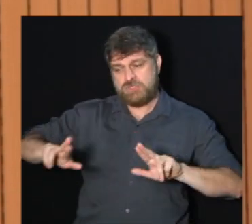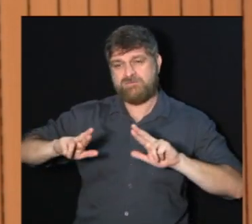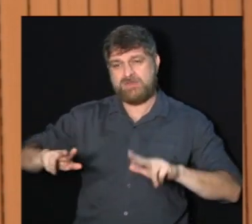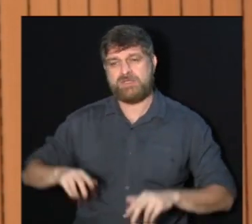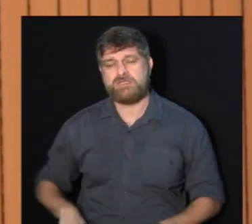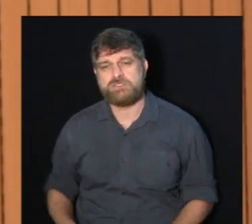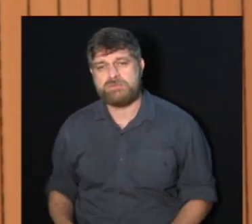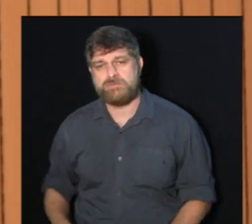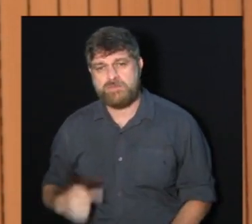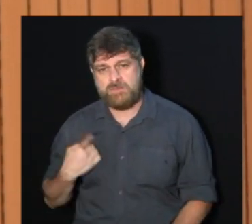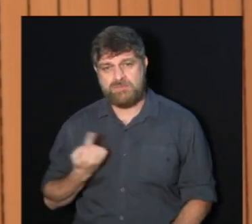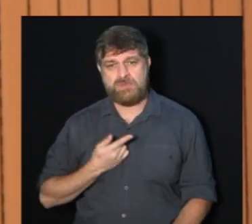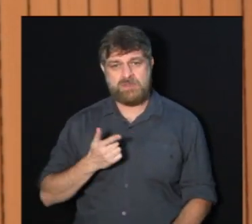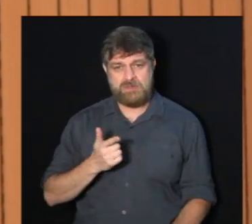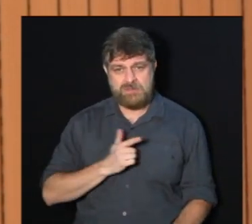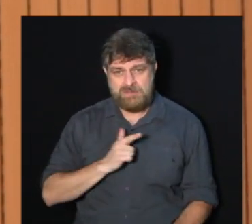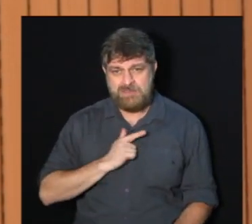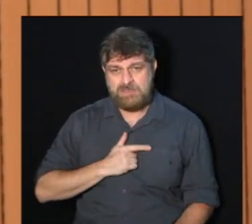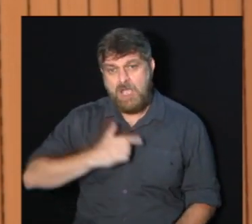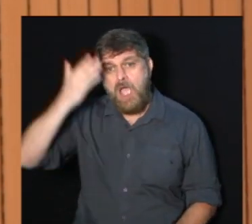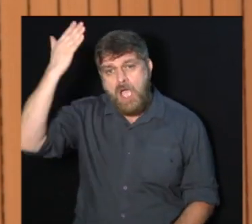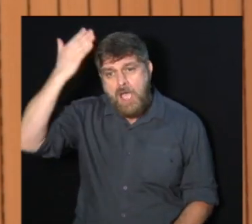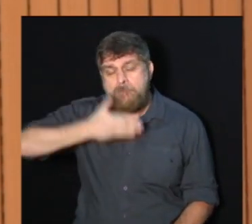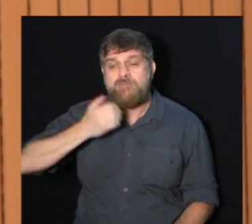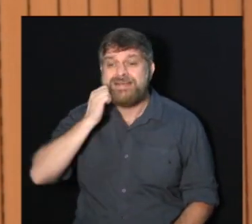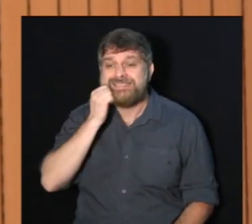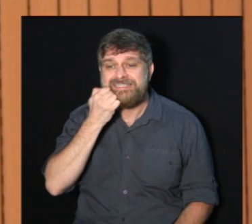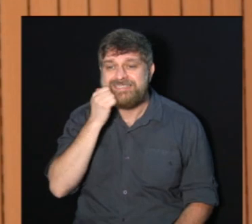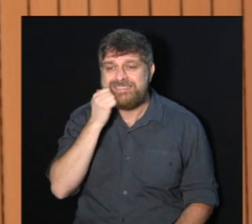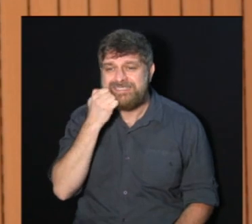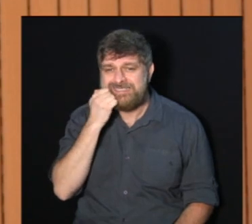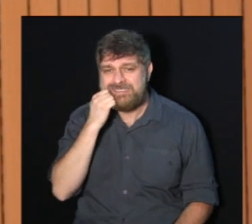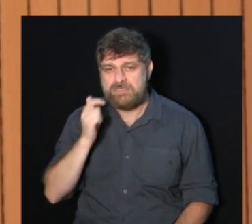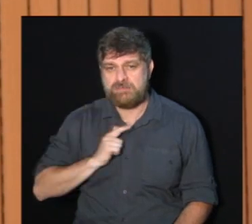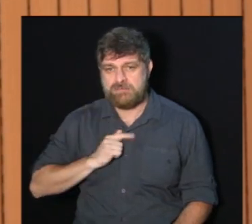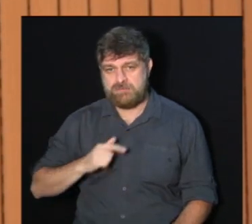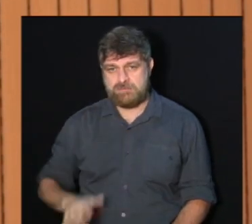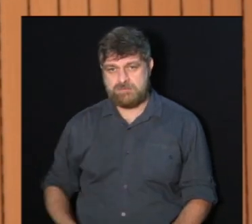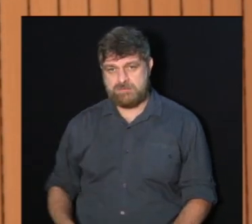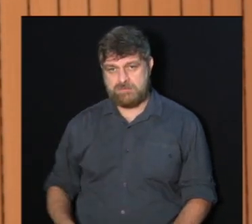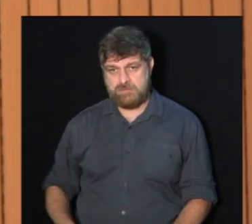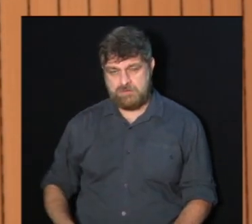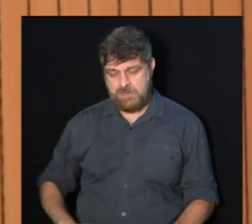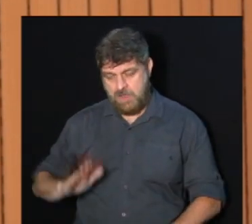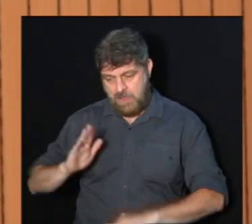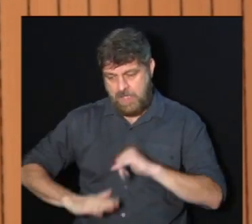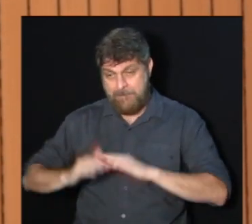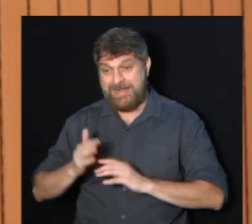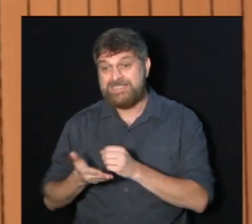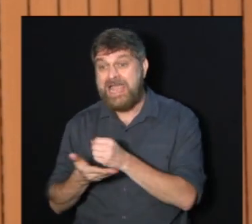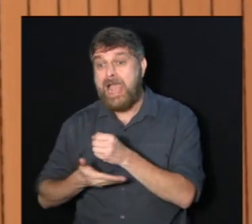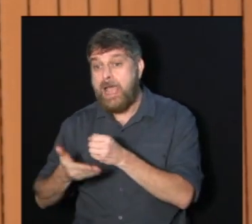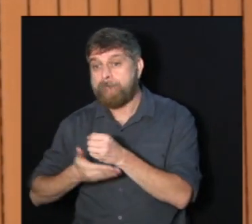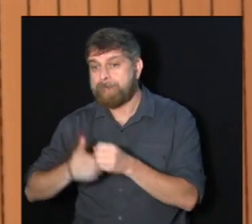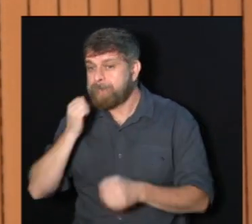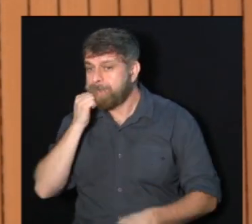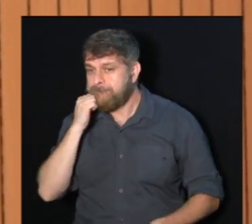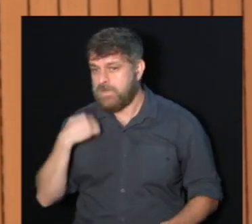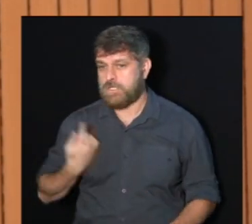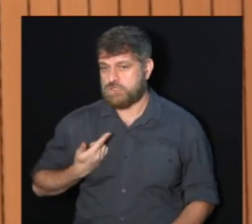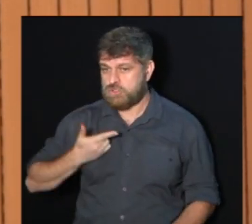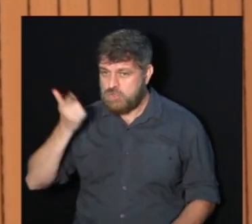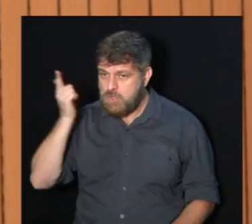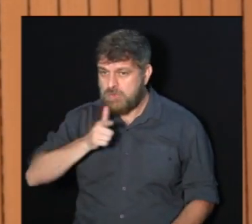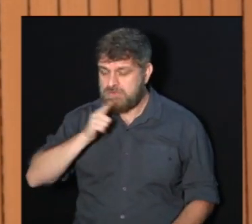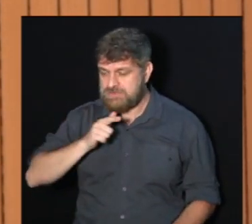outra forma, e a gente tenta provar isso cientificamente. E a tendência é essa. Quanto mais prática baseada em evidência, mais a gente consegue ter o